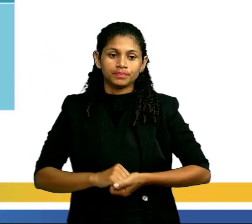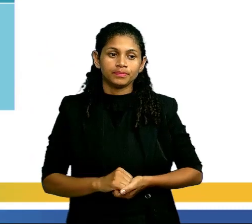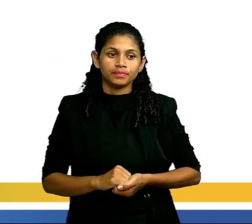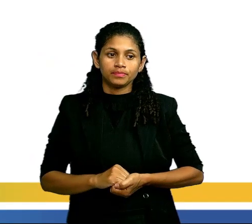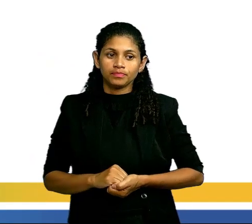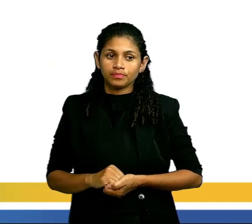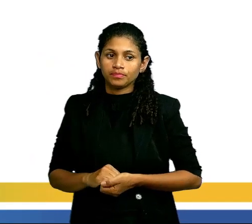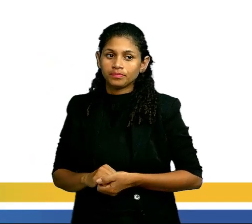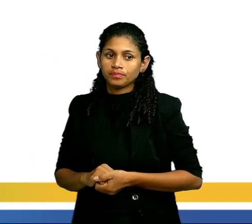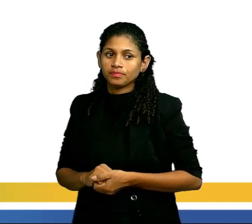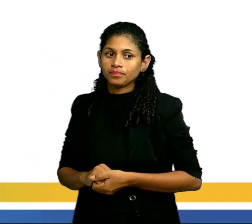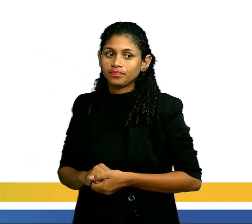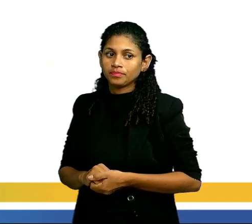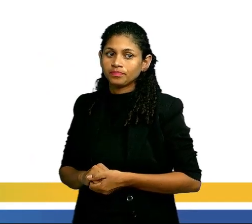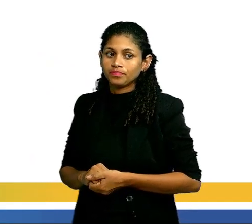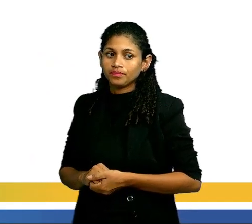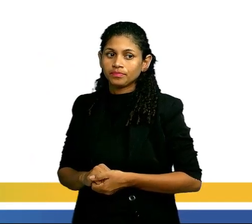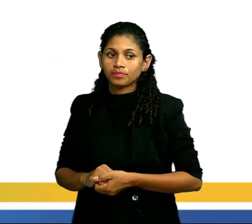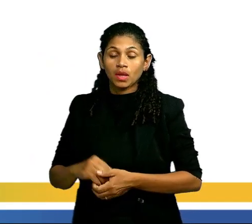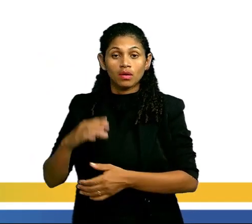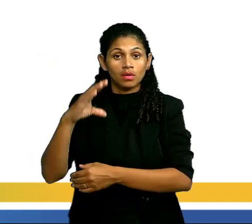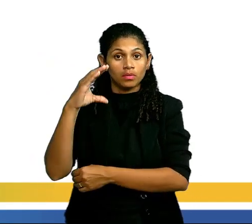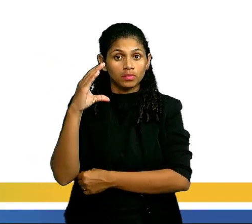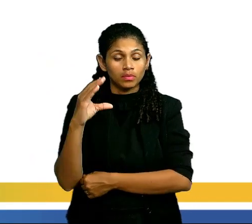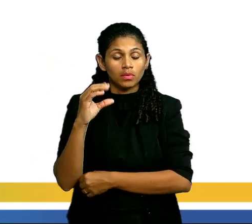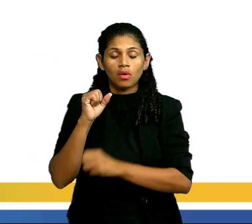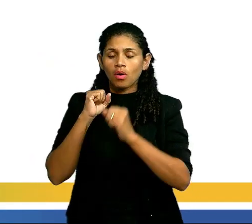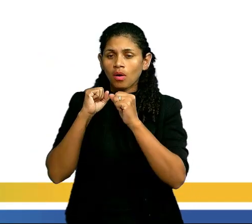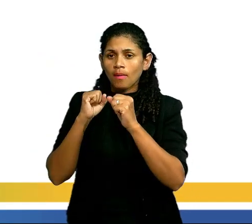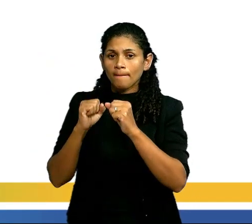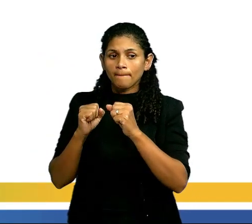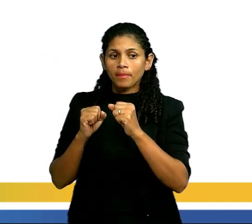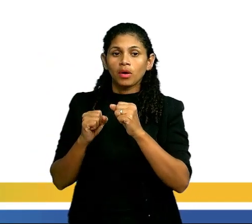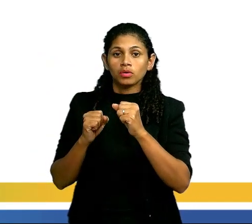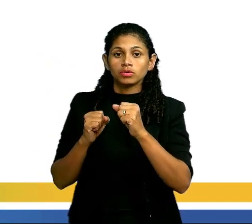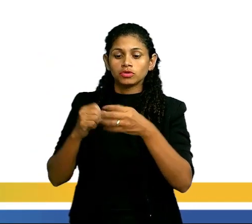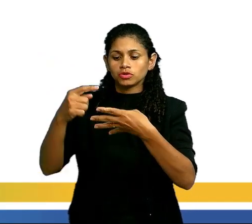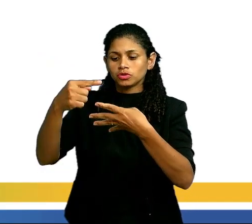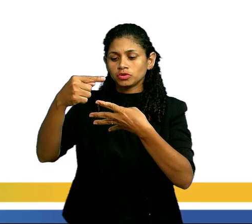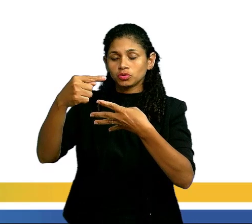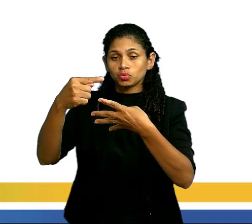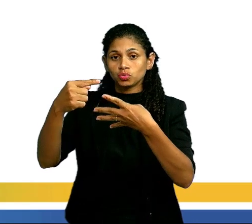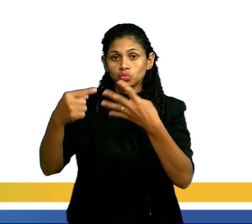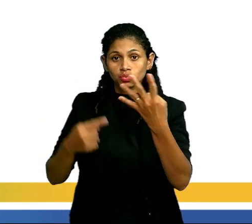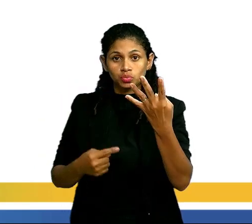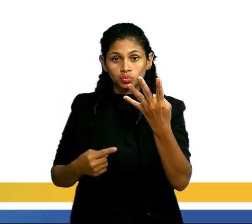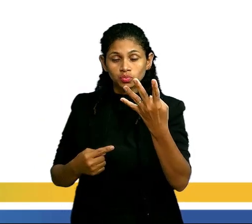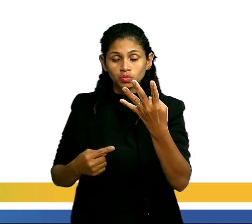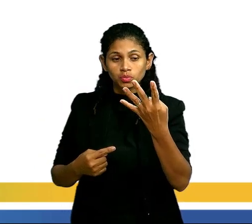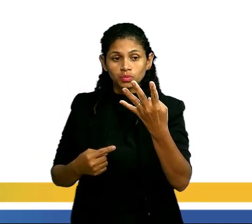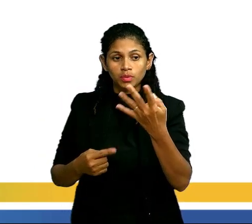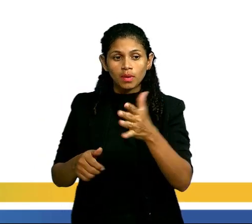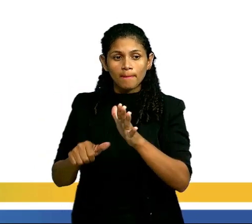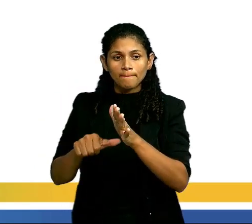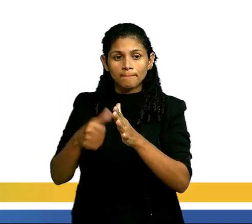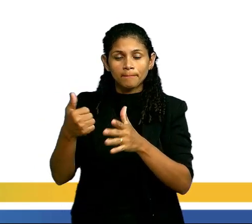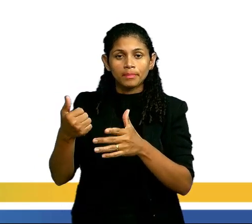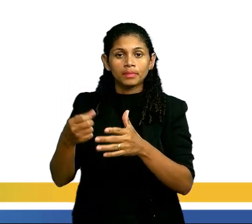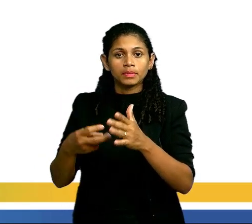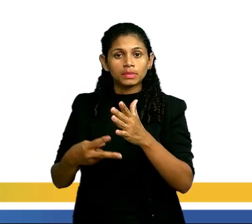carbono. O carbono, pessoal, ele pode ser classificado de 4 maneiras. Ele pode ser um carbono primário,